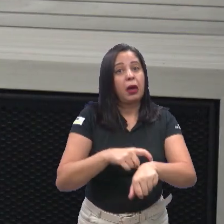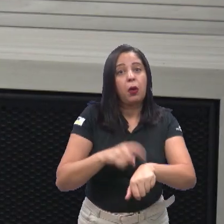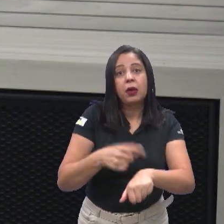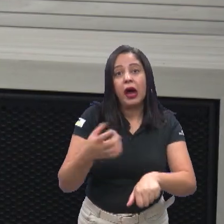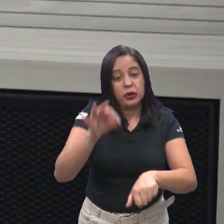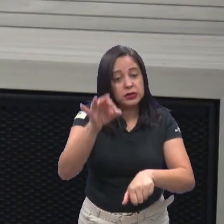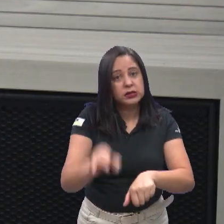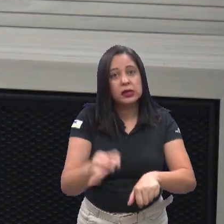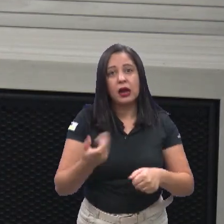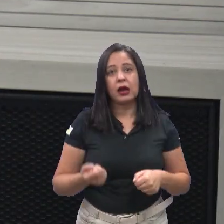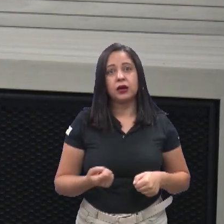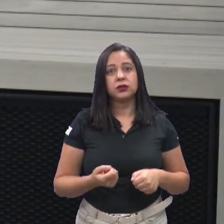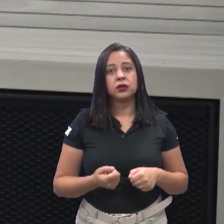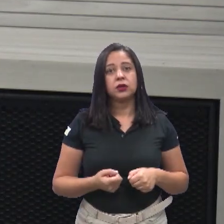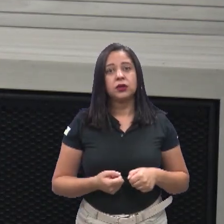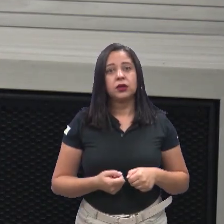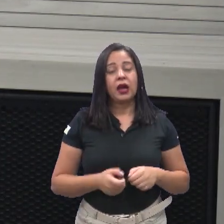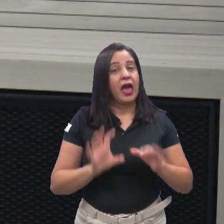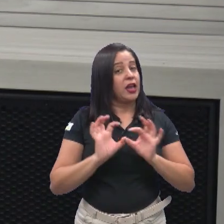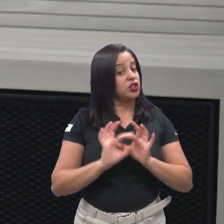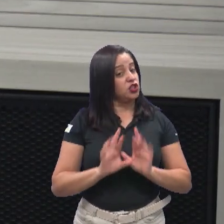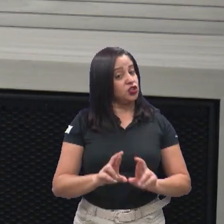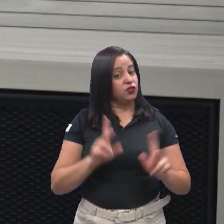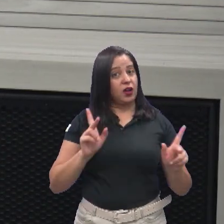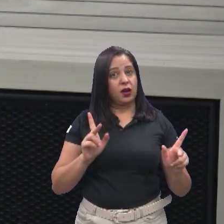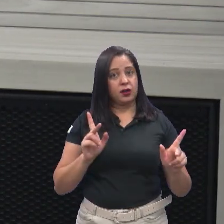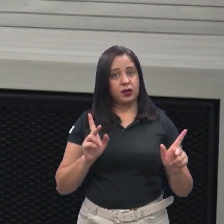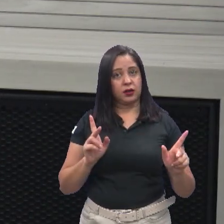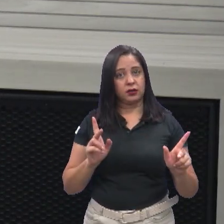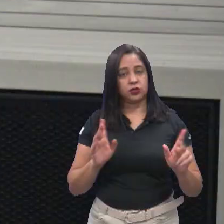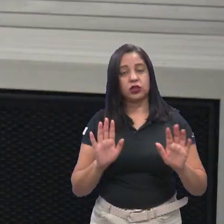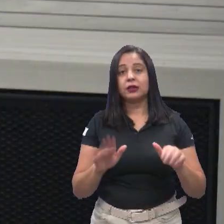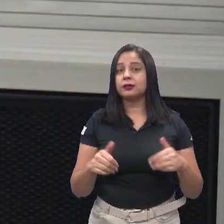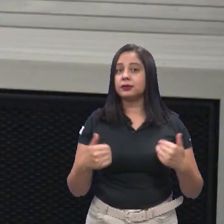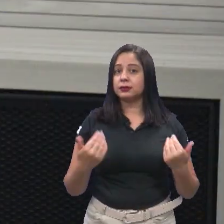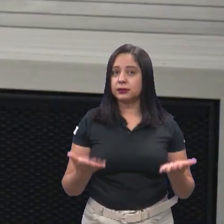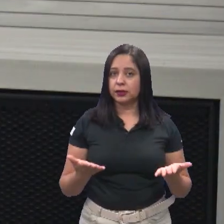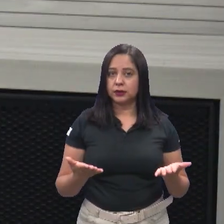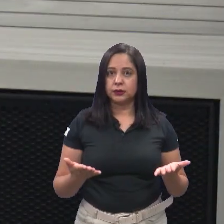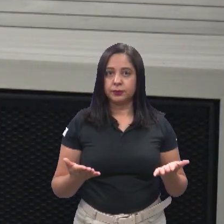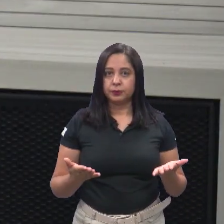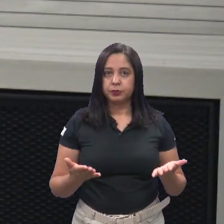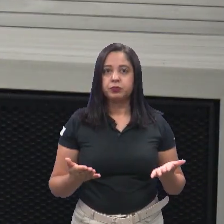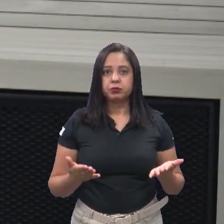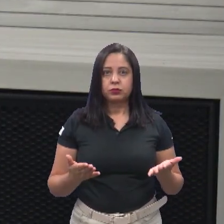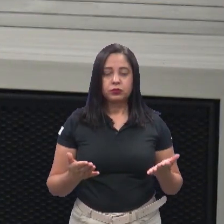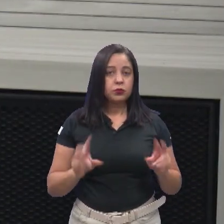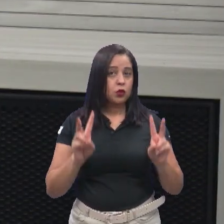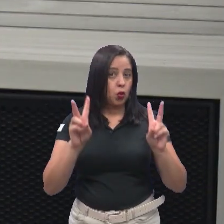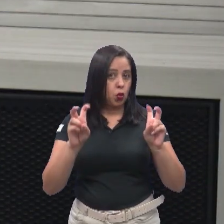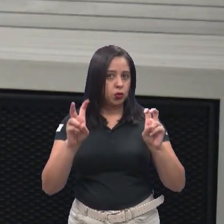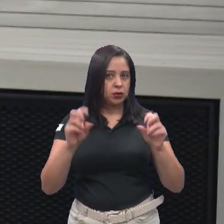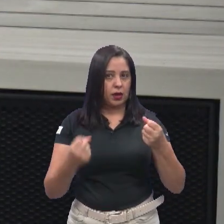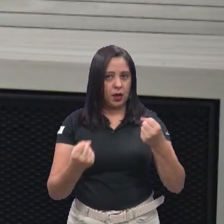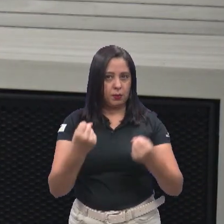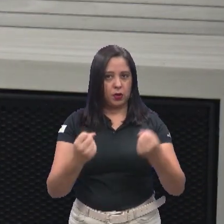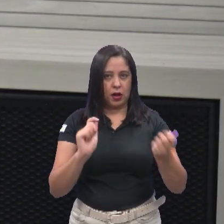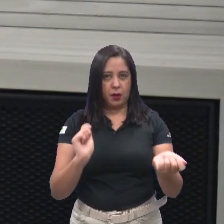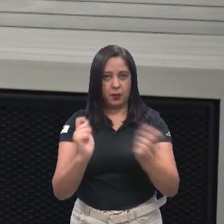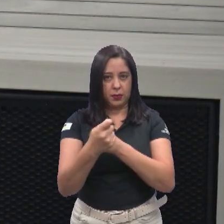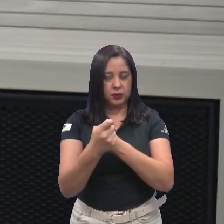tem distância para andar, é totalmente diferente. Então, não existe na questão do transporte adaptável, já estou terminando,